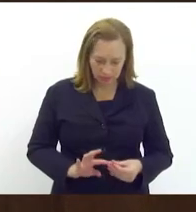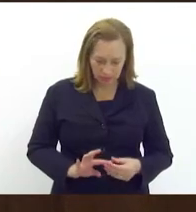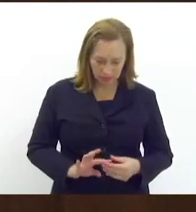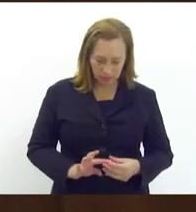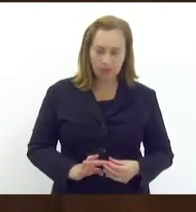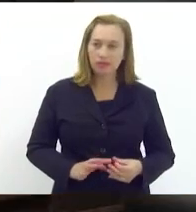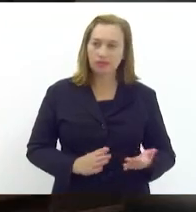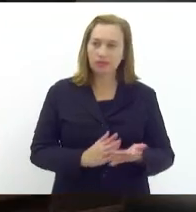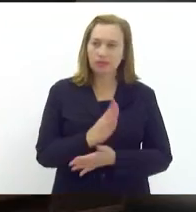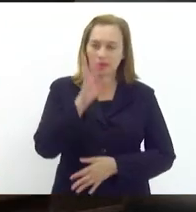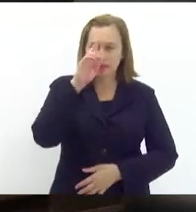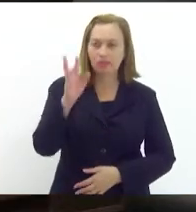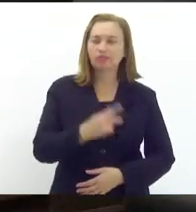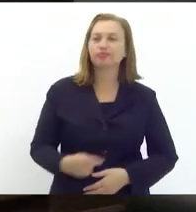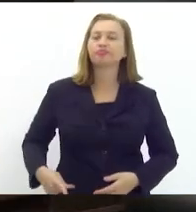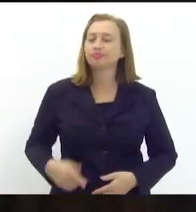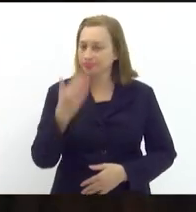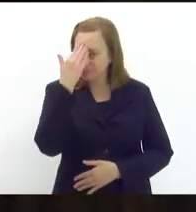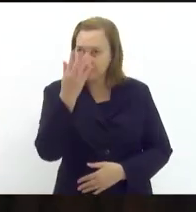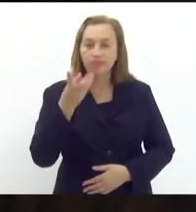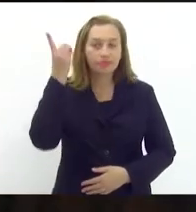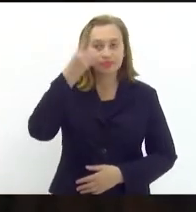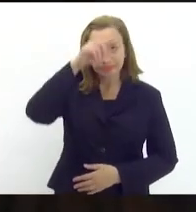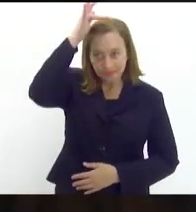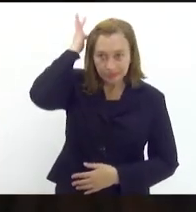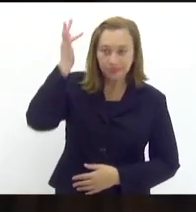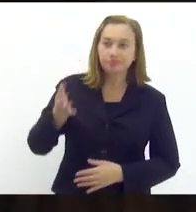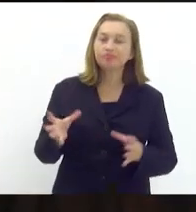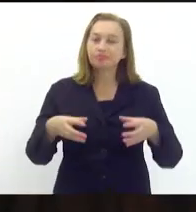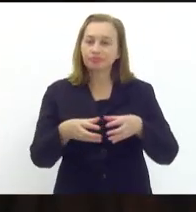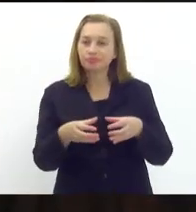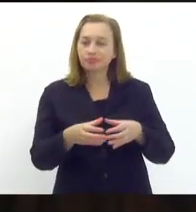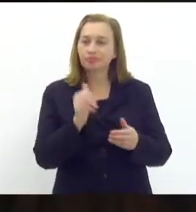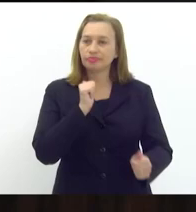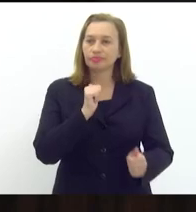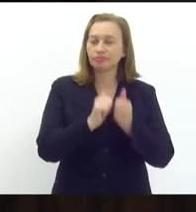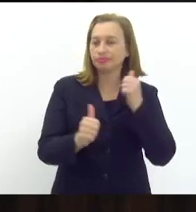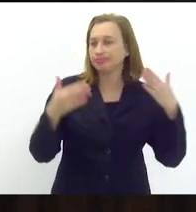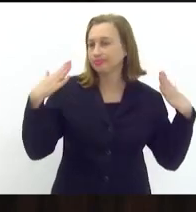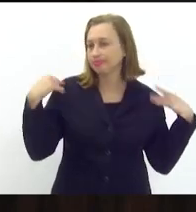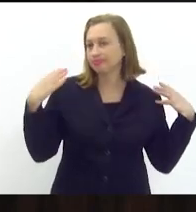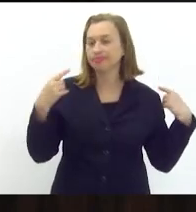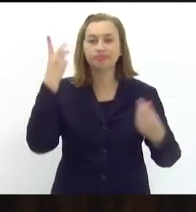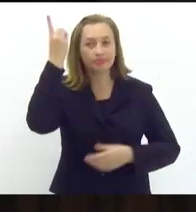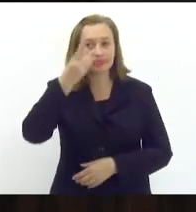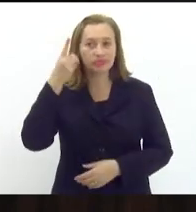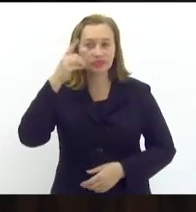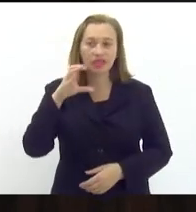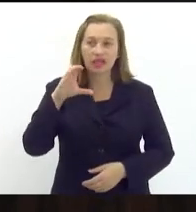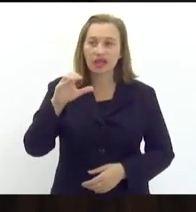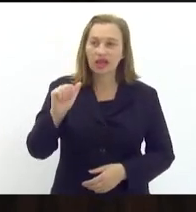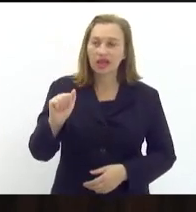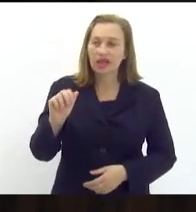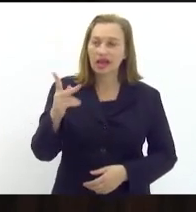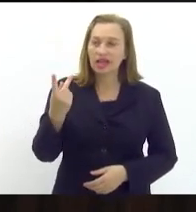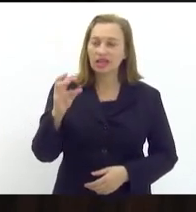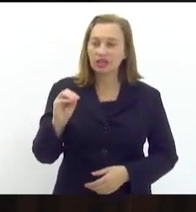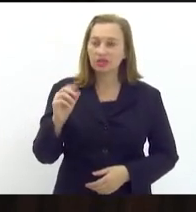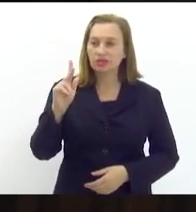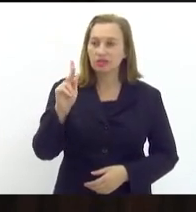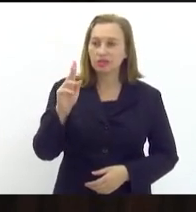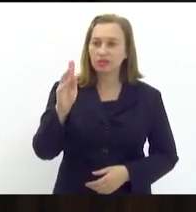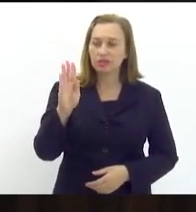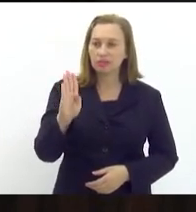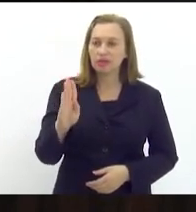Presidente Obrigado Deputado Fred pela comissão de esporte lazer deputado Carlinhos BNH deputada